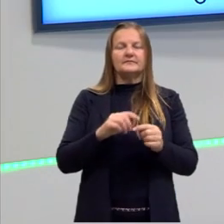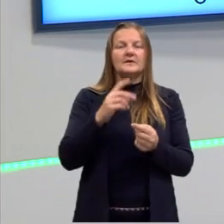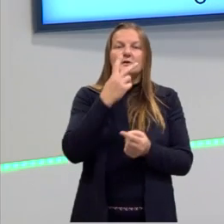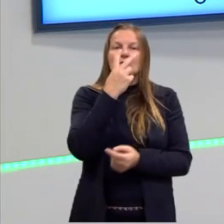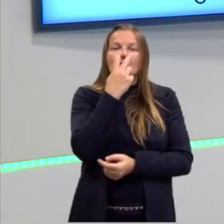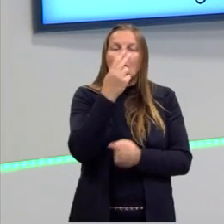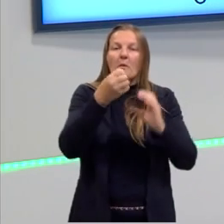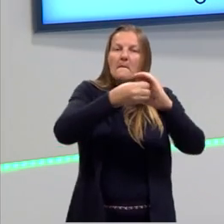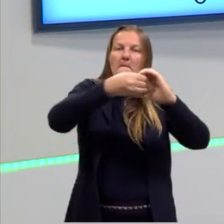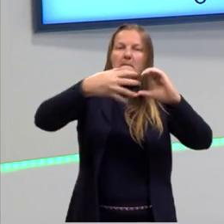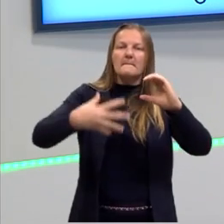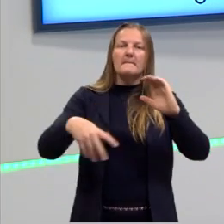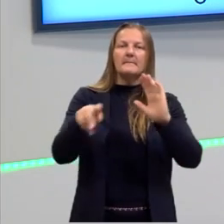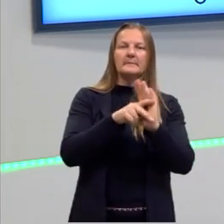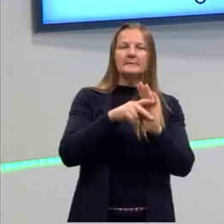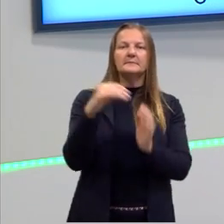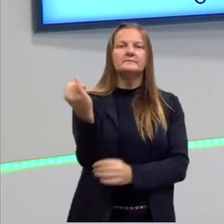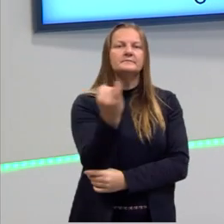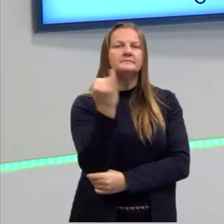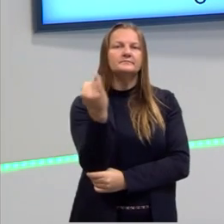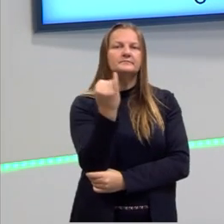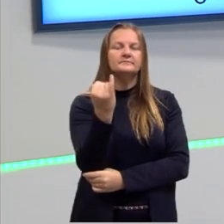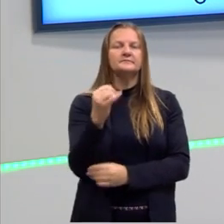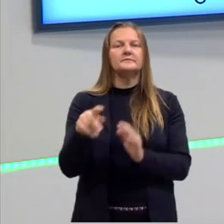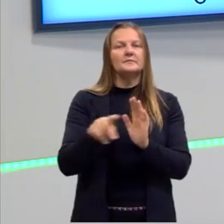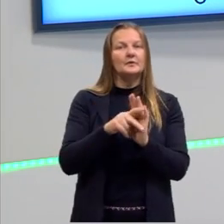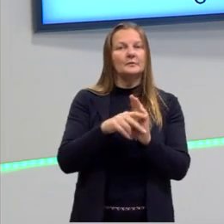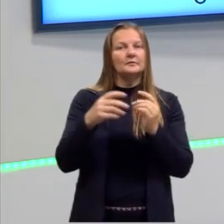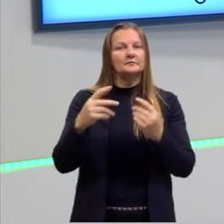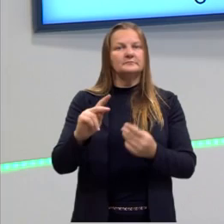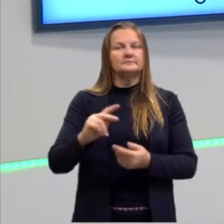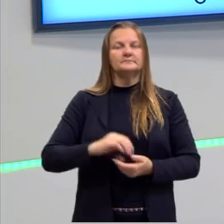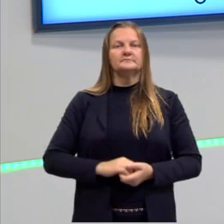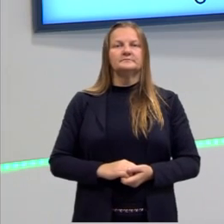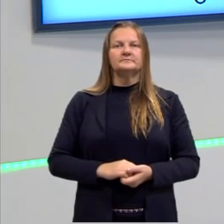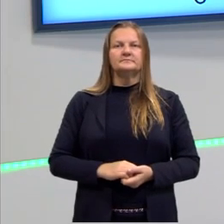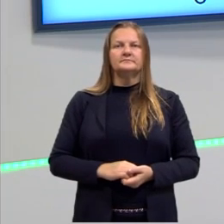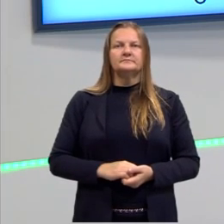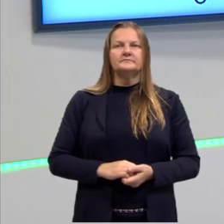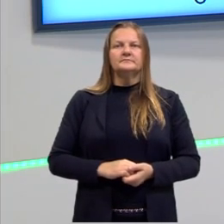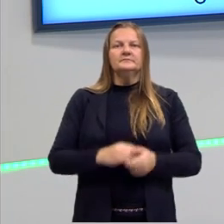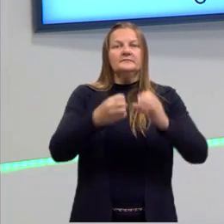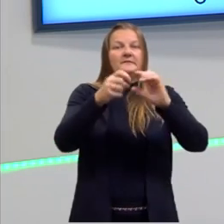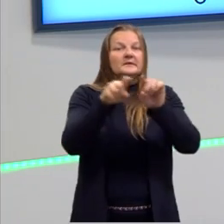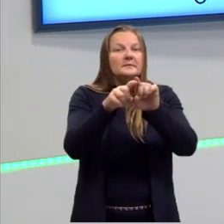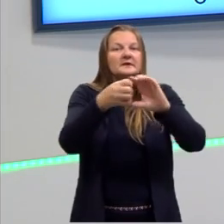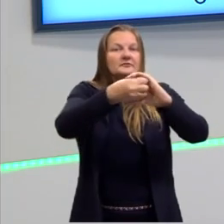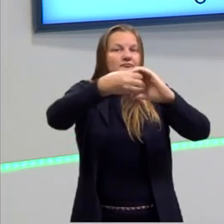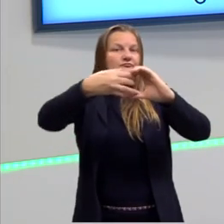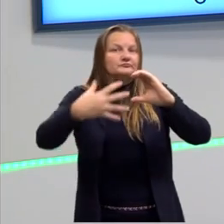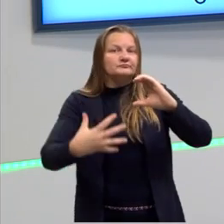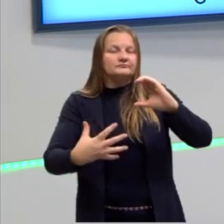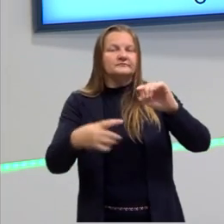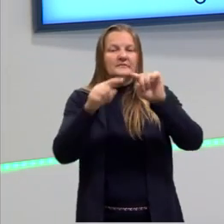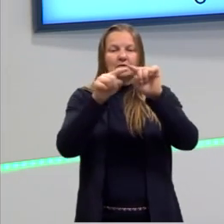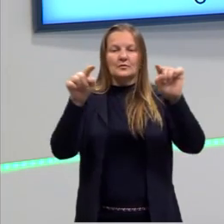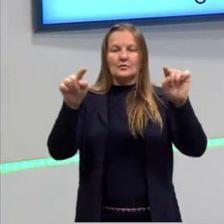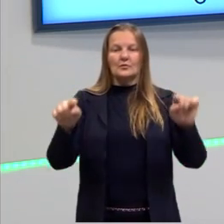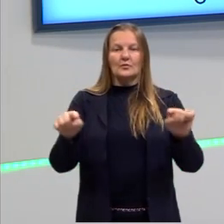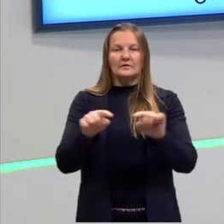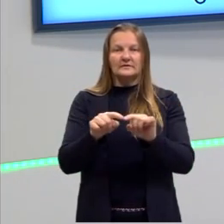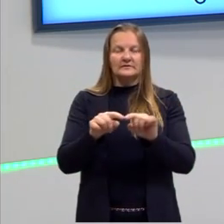ver algumas propriedades importantes dos paralelogramos e nem vamos ver as classificações então quadrado o